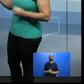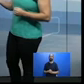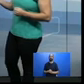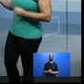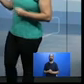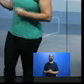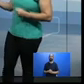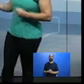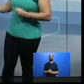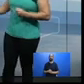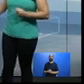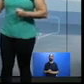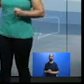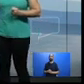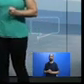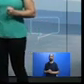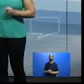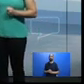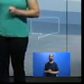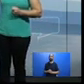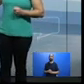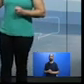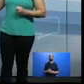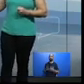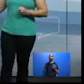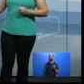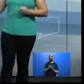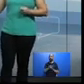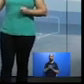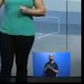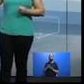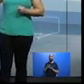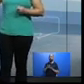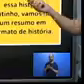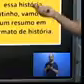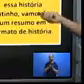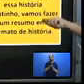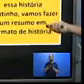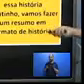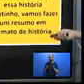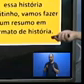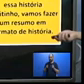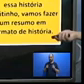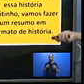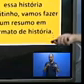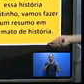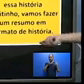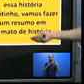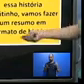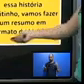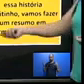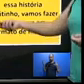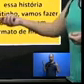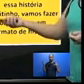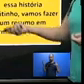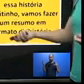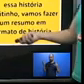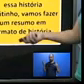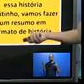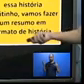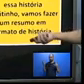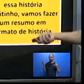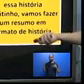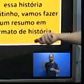Vamos lá comigo então começar. A primeira parte aí, a primeira imagem que vocês veem na unidade é um